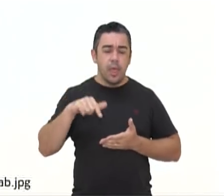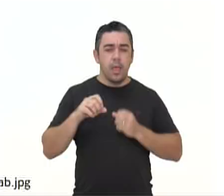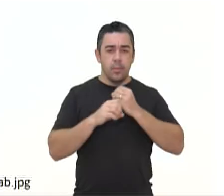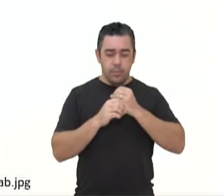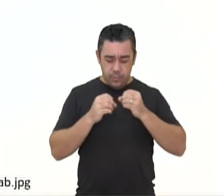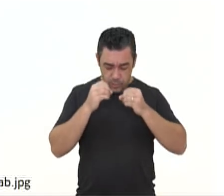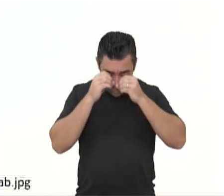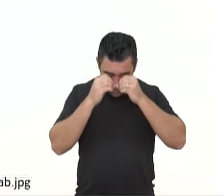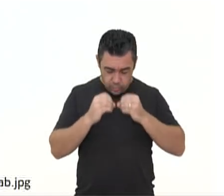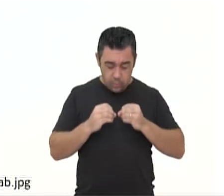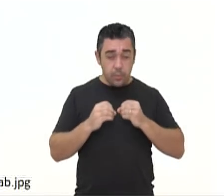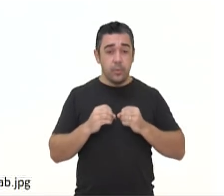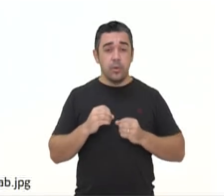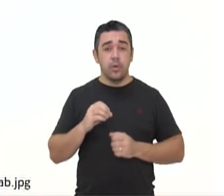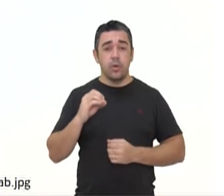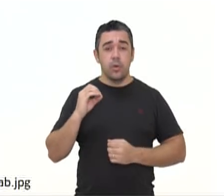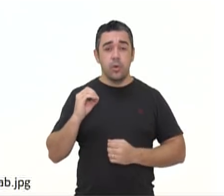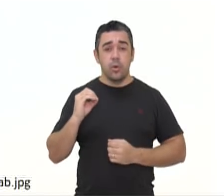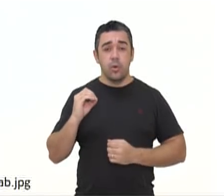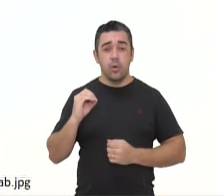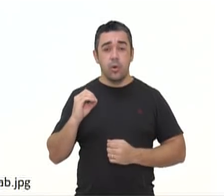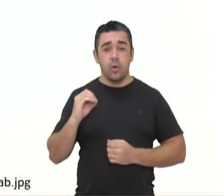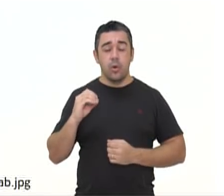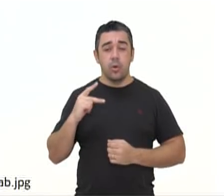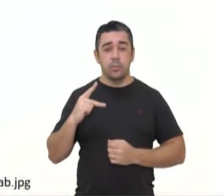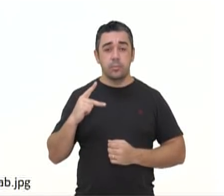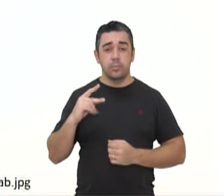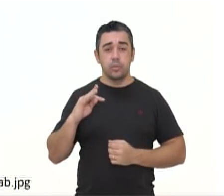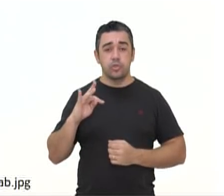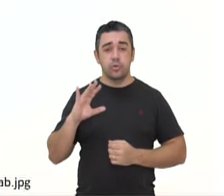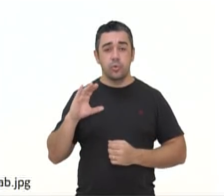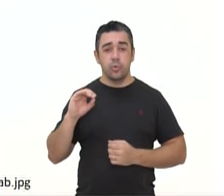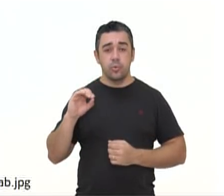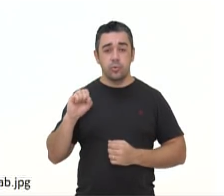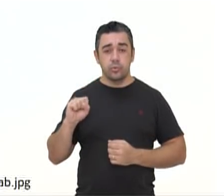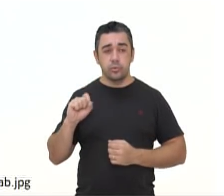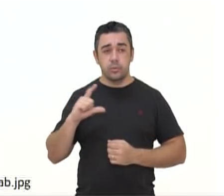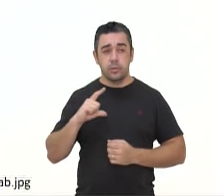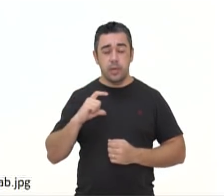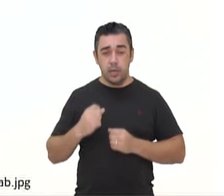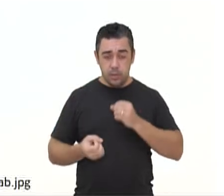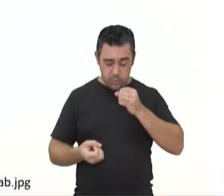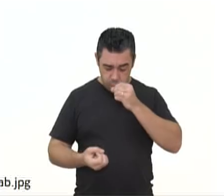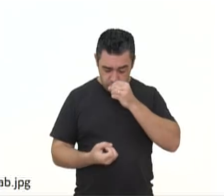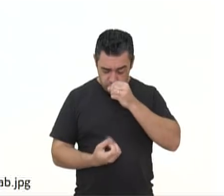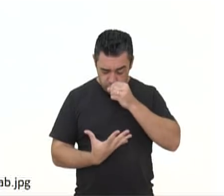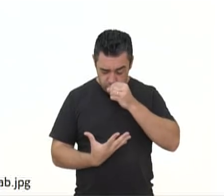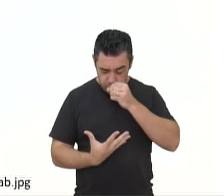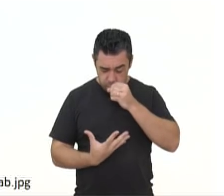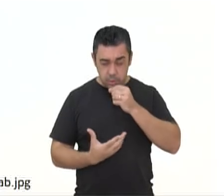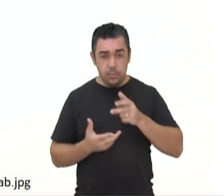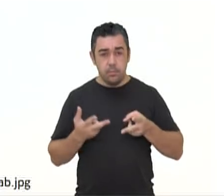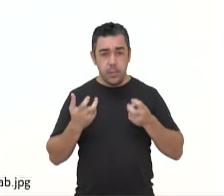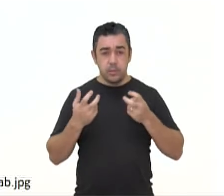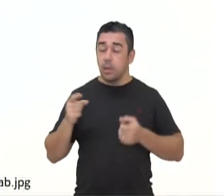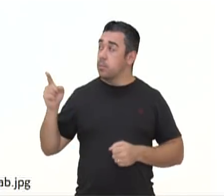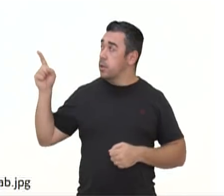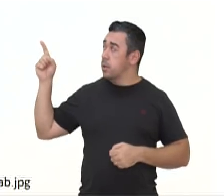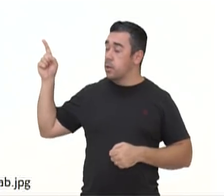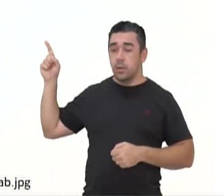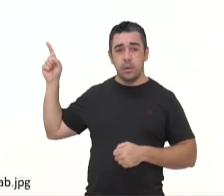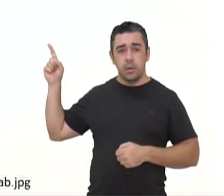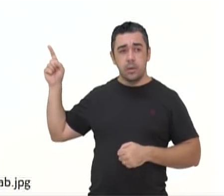microscópios que nós chamamos de ópticos, ou os microscópios de luz. Então percebam aqui que eu trago para